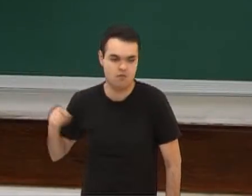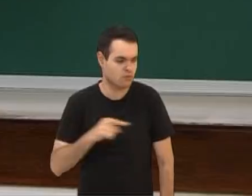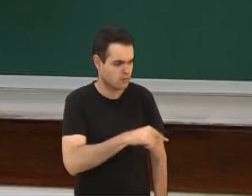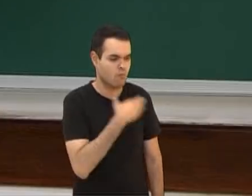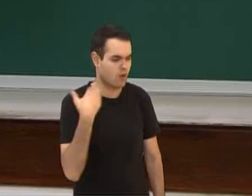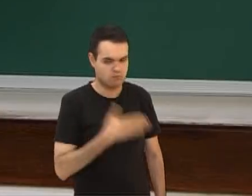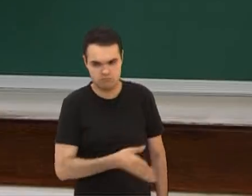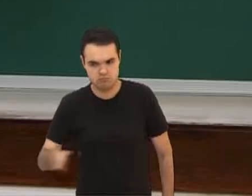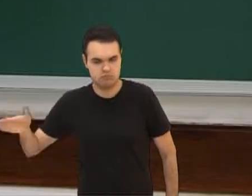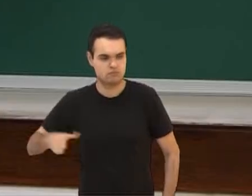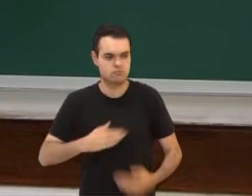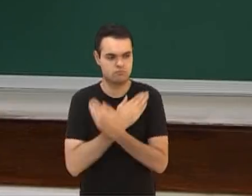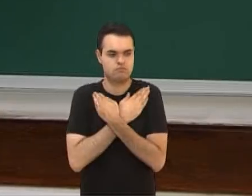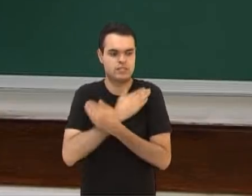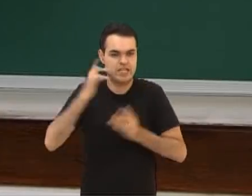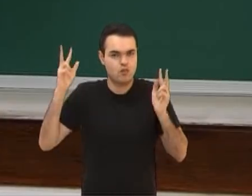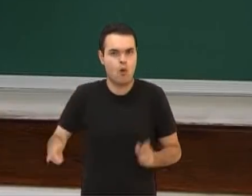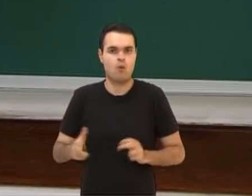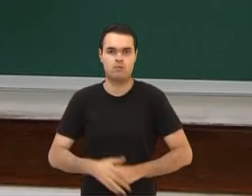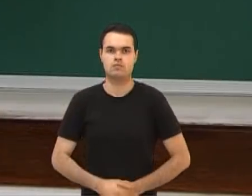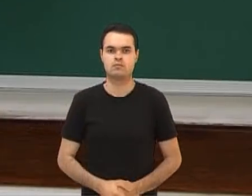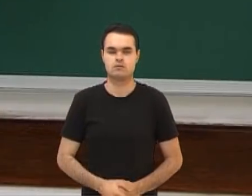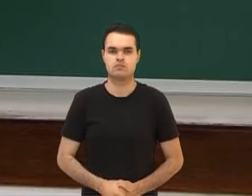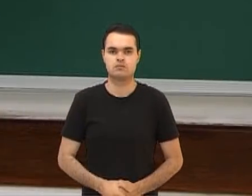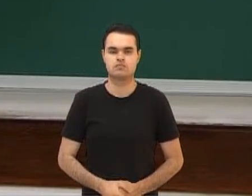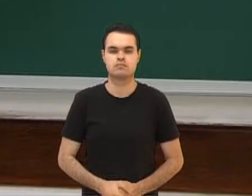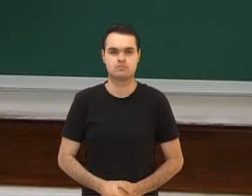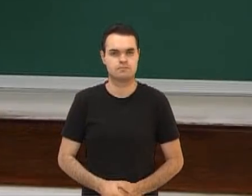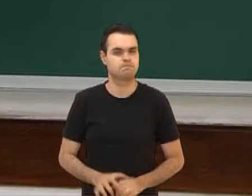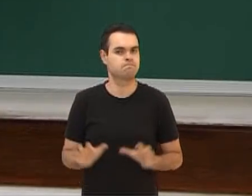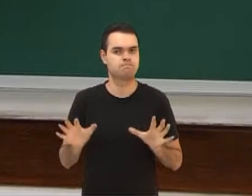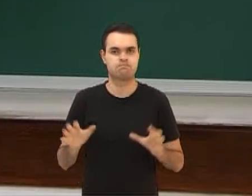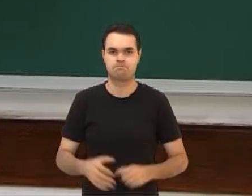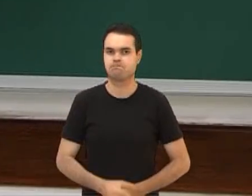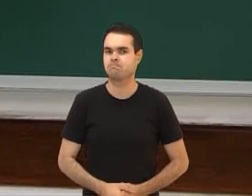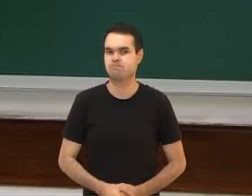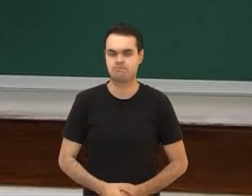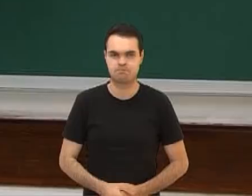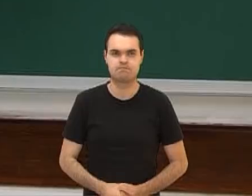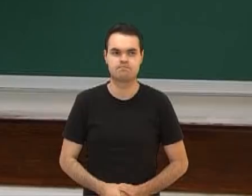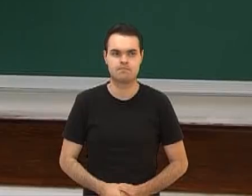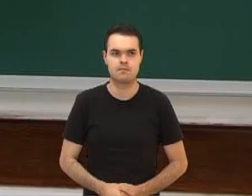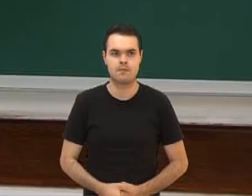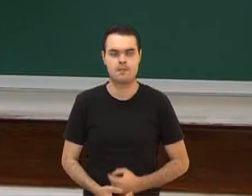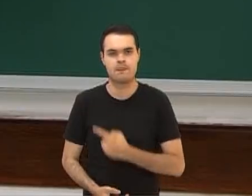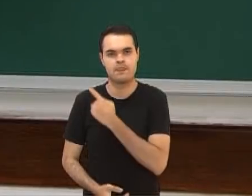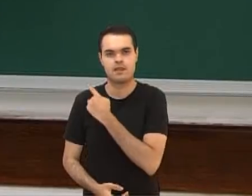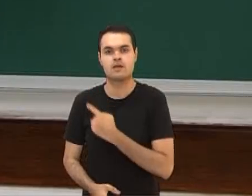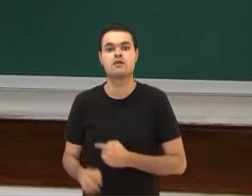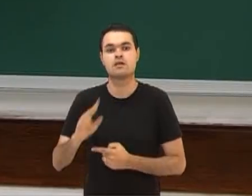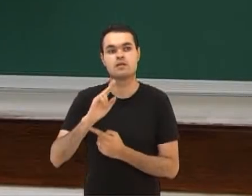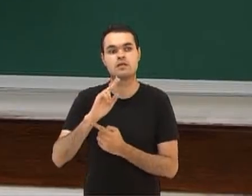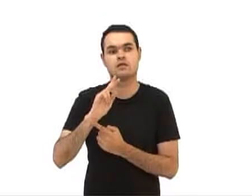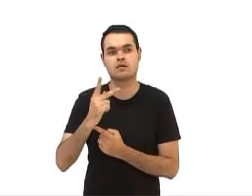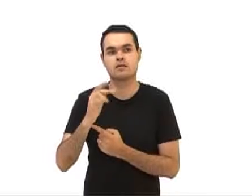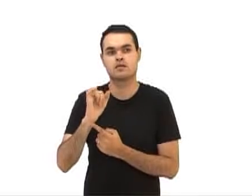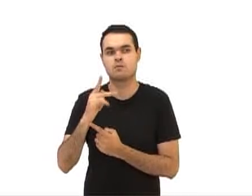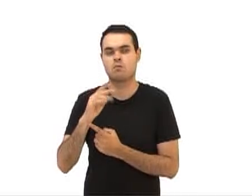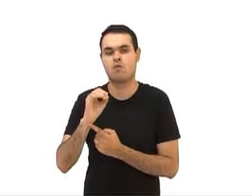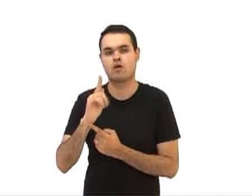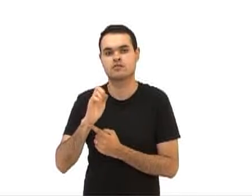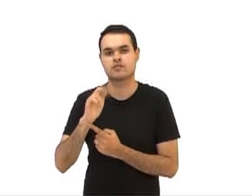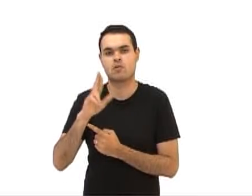ia junto com ele para o túmulo. Não tinha jeito. Né? E os hipogeus, que na verdade eram